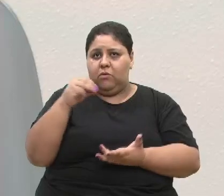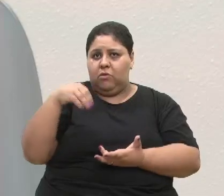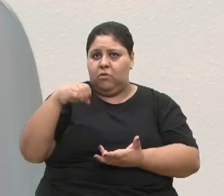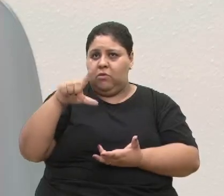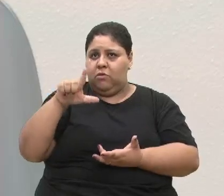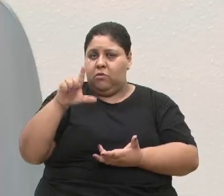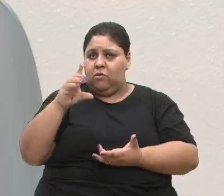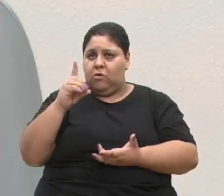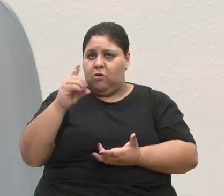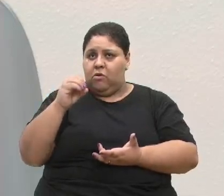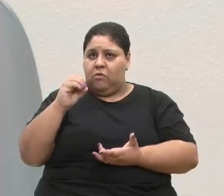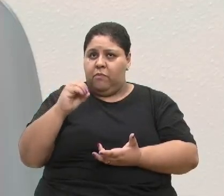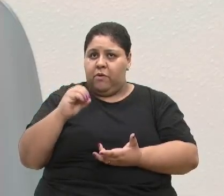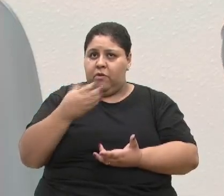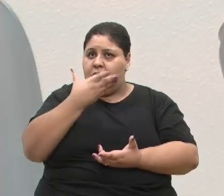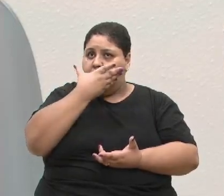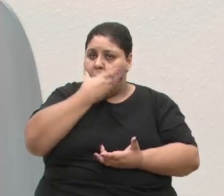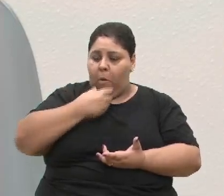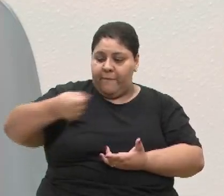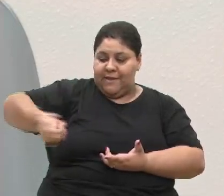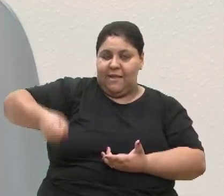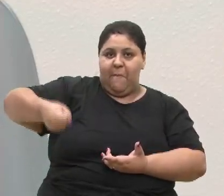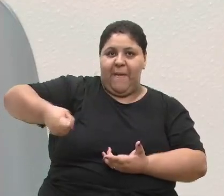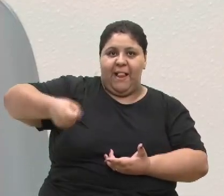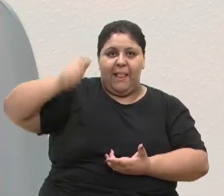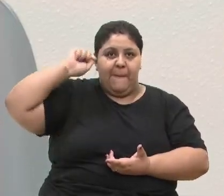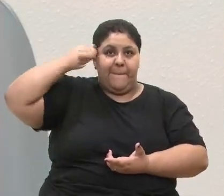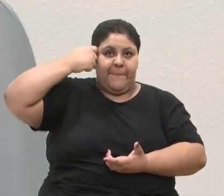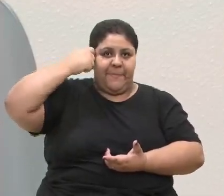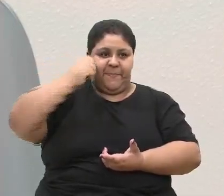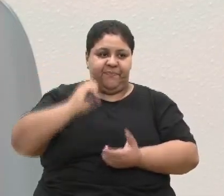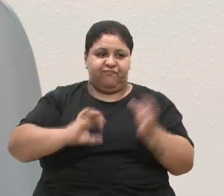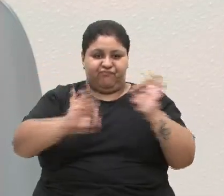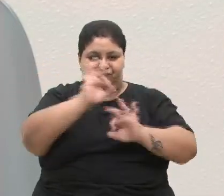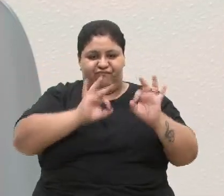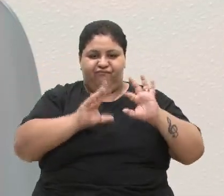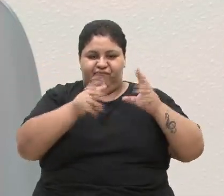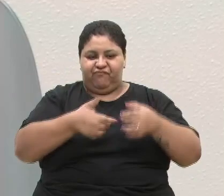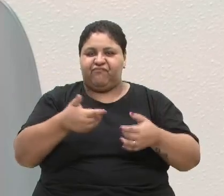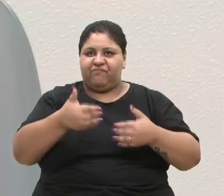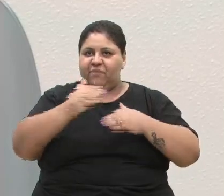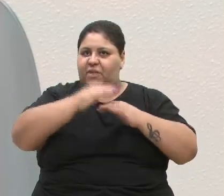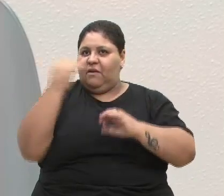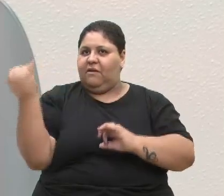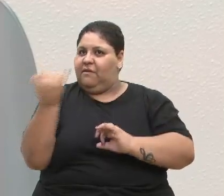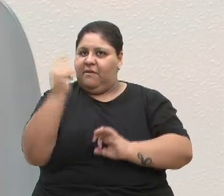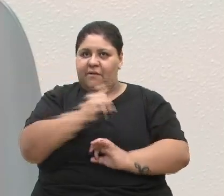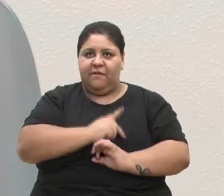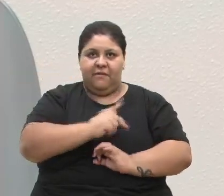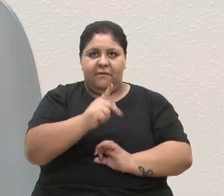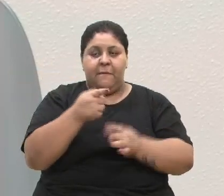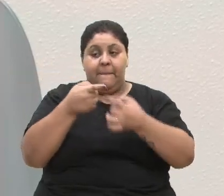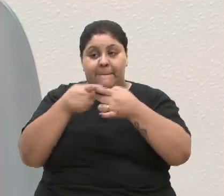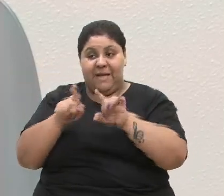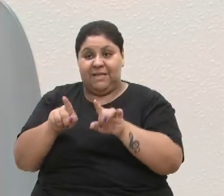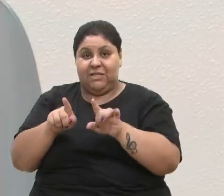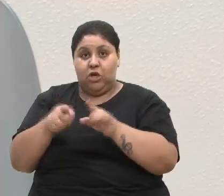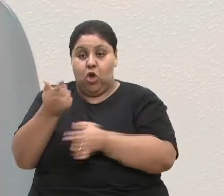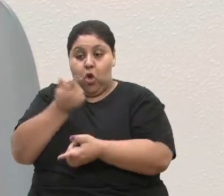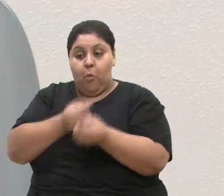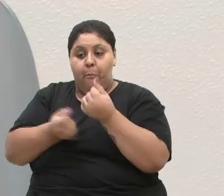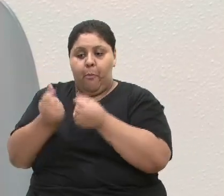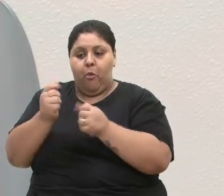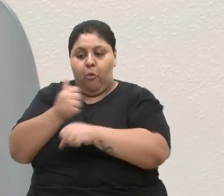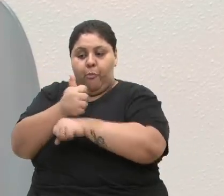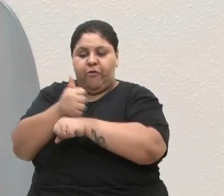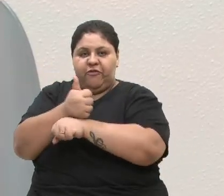chegou ali com a mala, né? Ele é o que coordena tudo, porque o mais importante não é o presidente, é o tesoureiro. É o